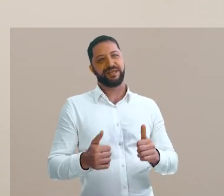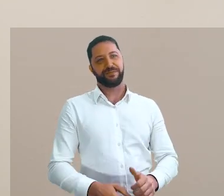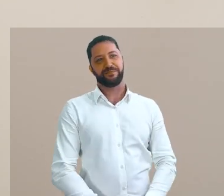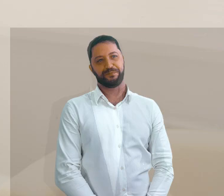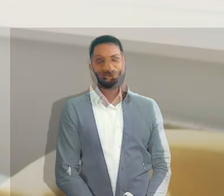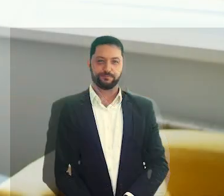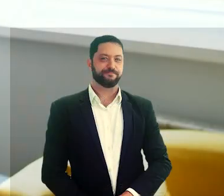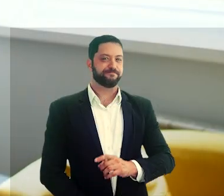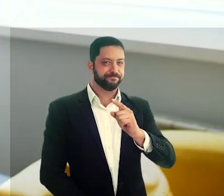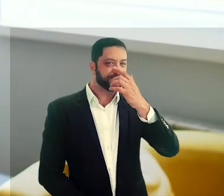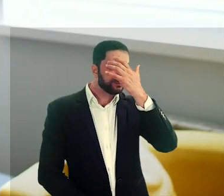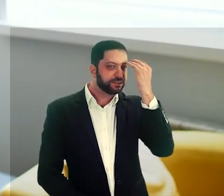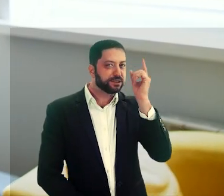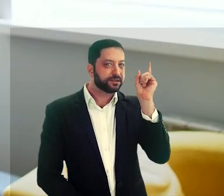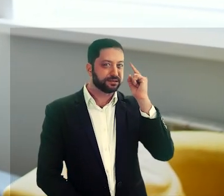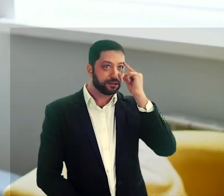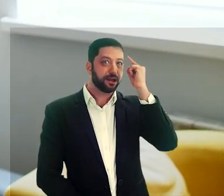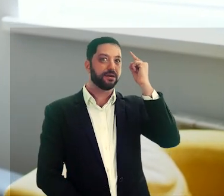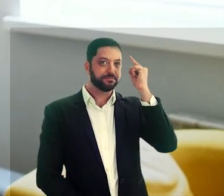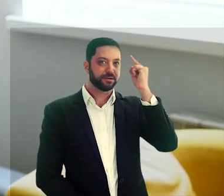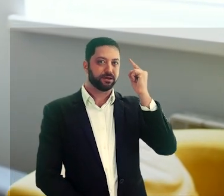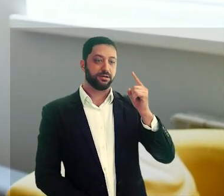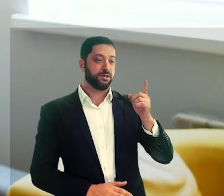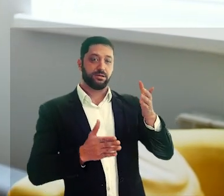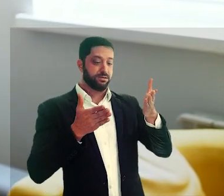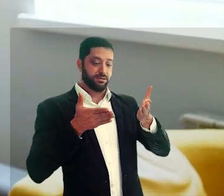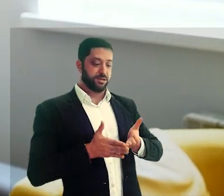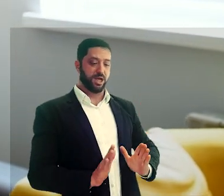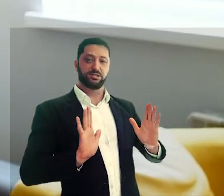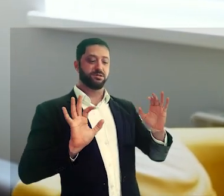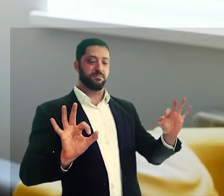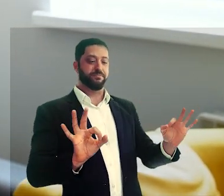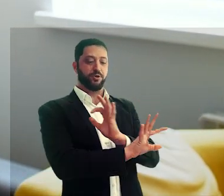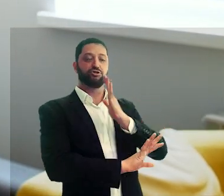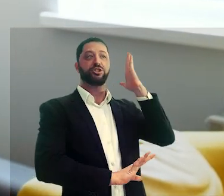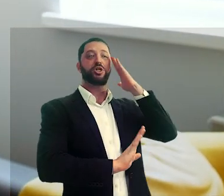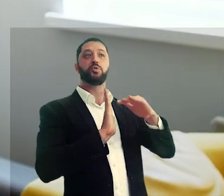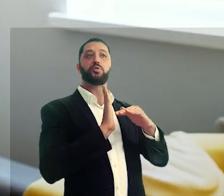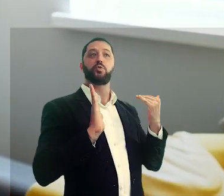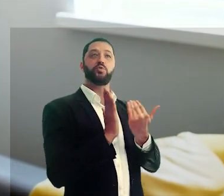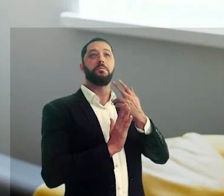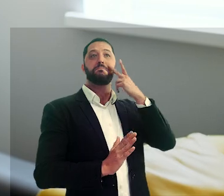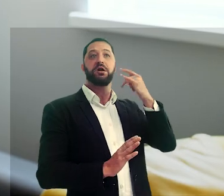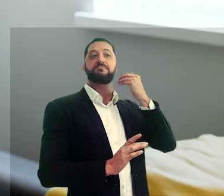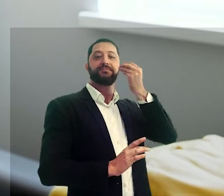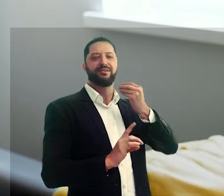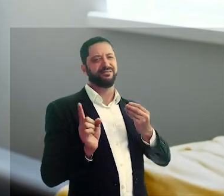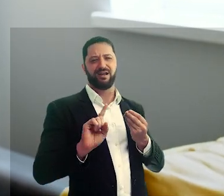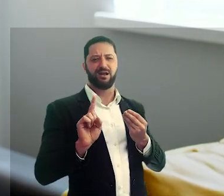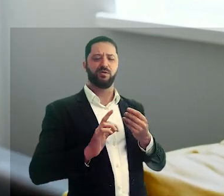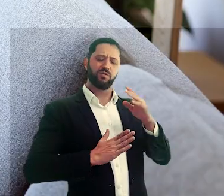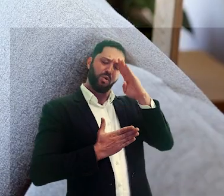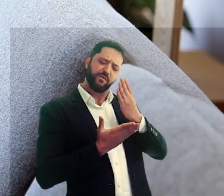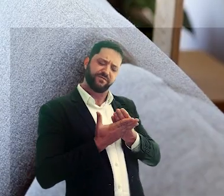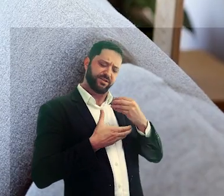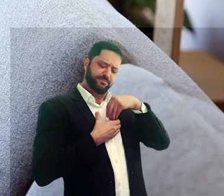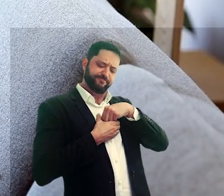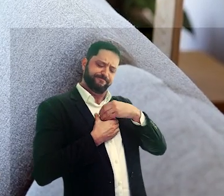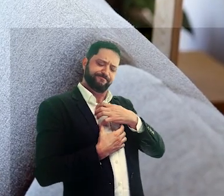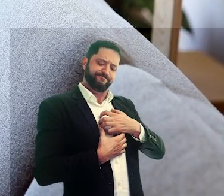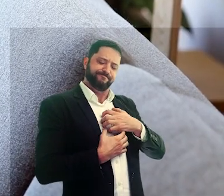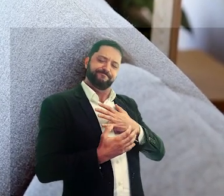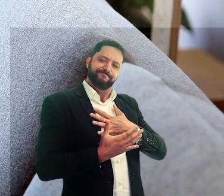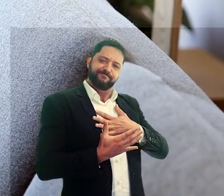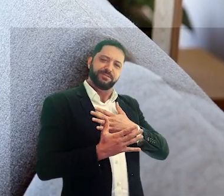viva bem. Lembrem-se de que ninguém nasce sabendo tudo sobre ser pai ou mãe. Confie nos